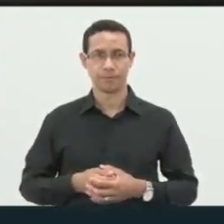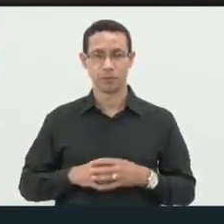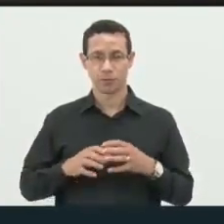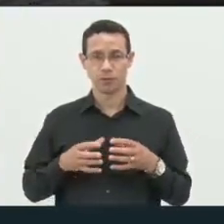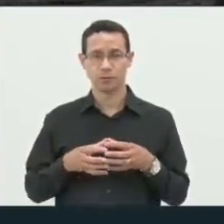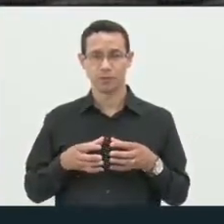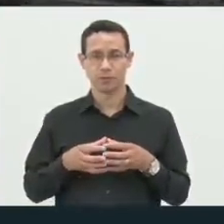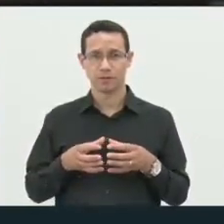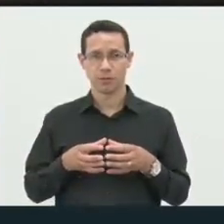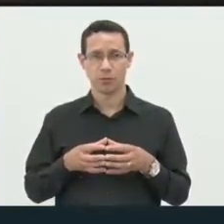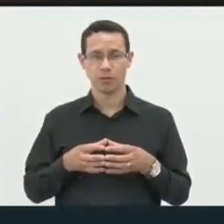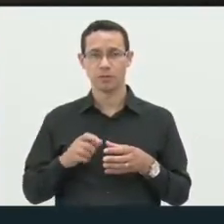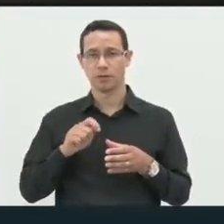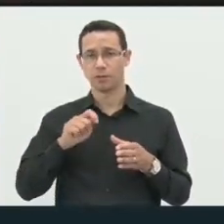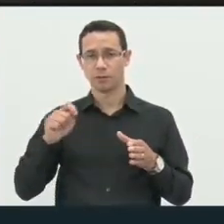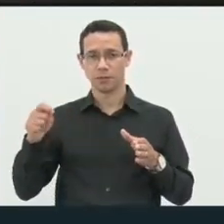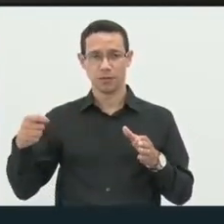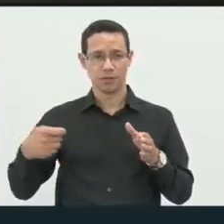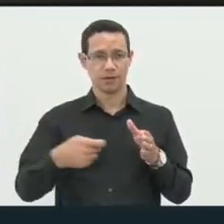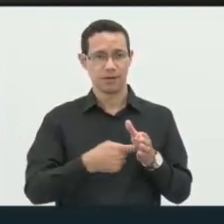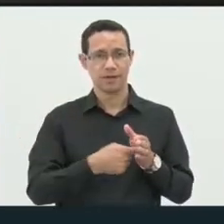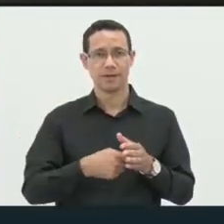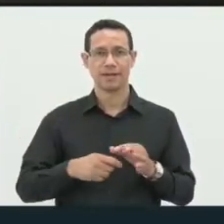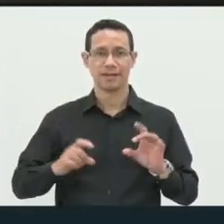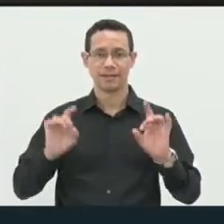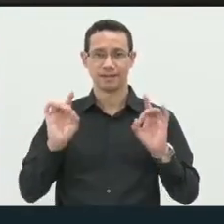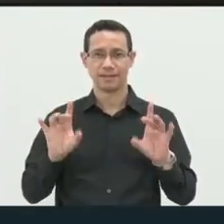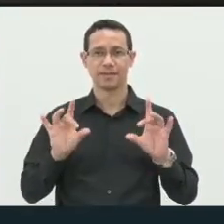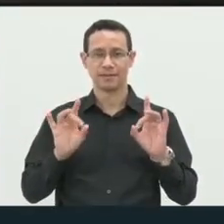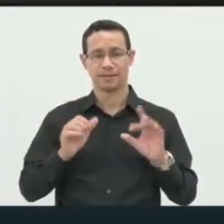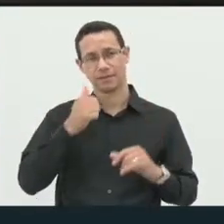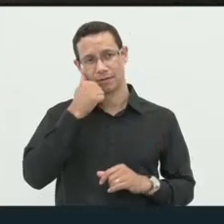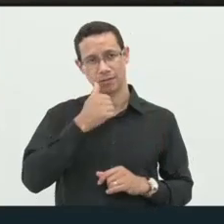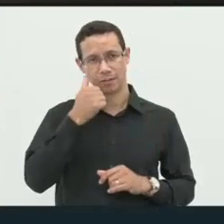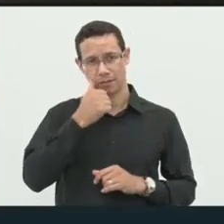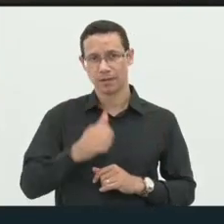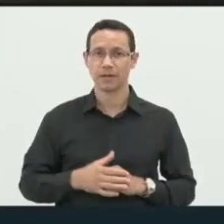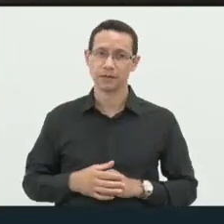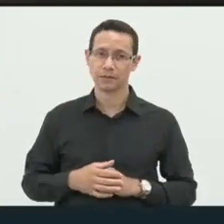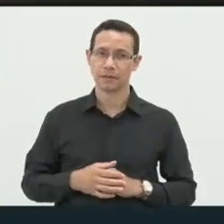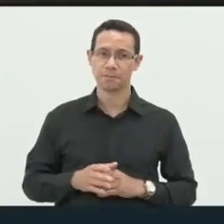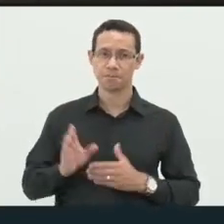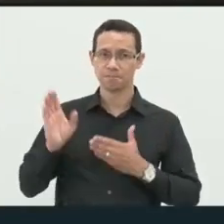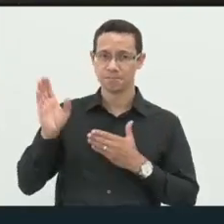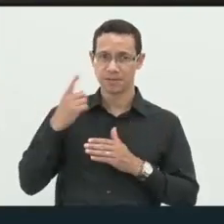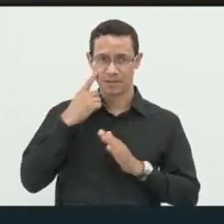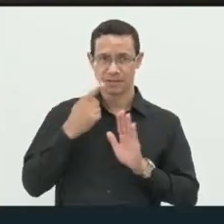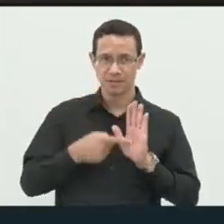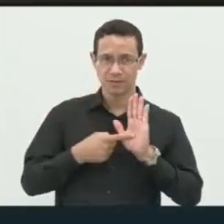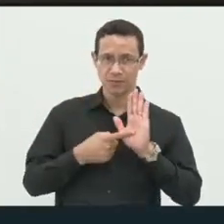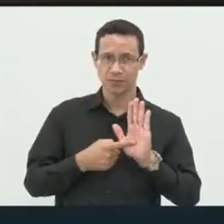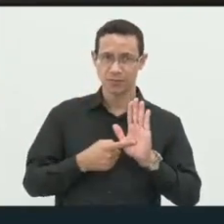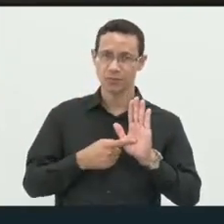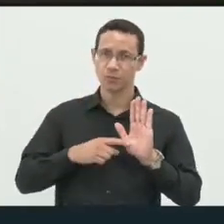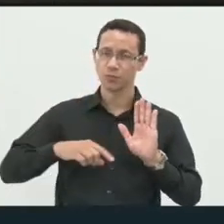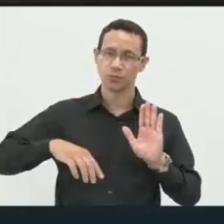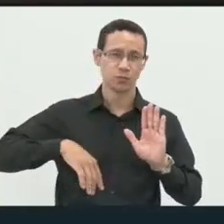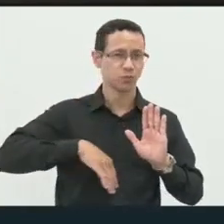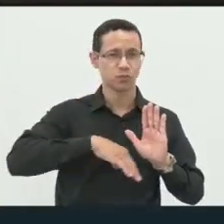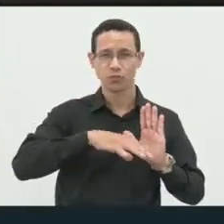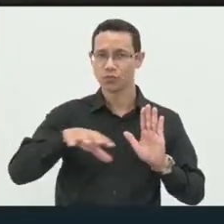na procuradoria especial da mulher eu indiquei que todas as